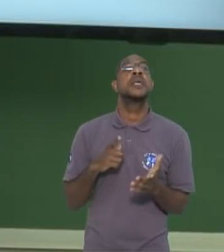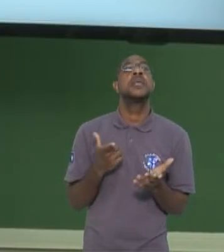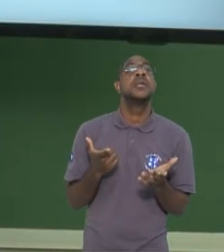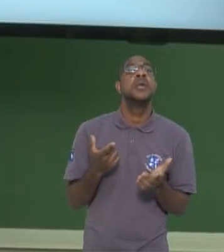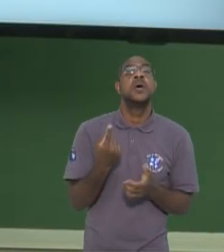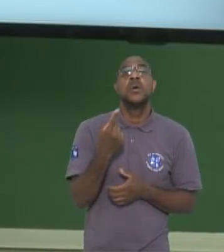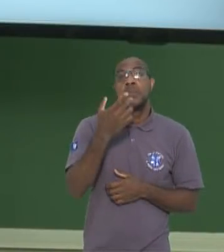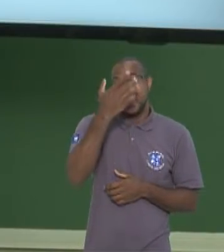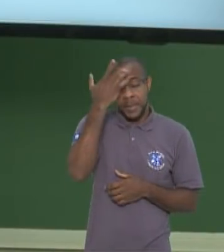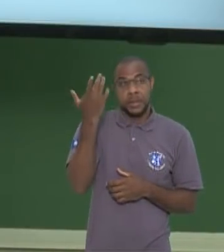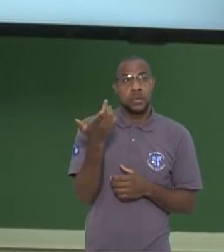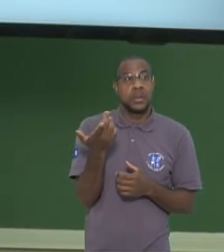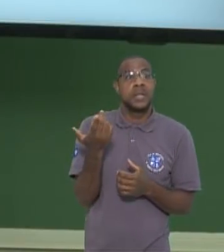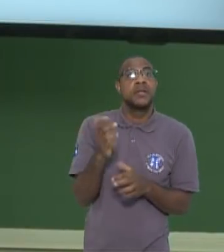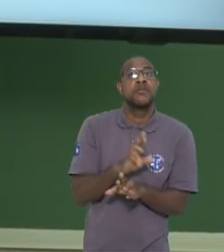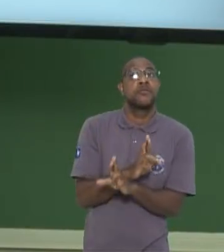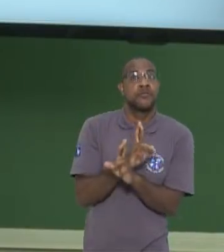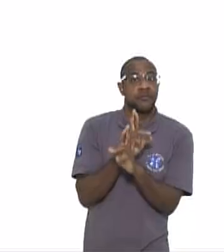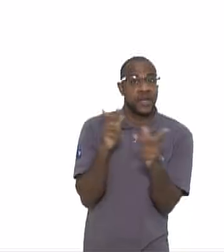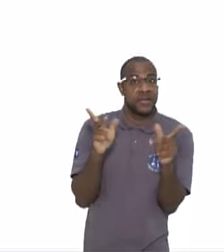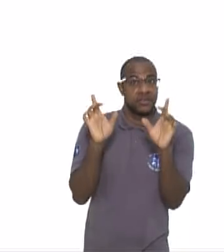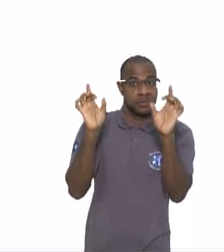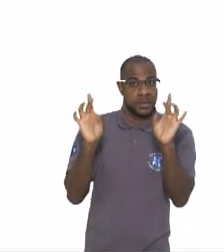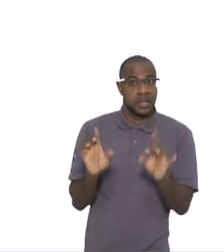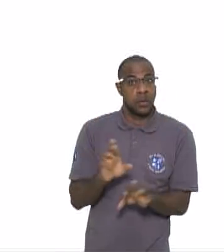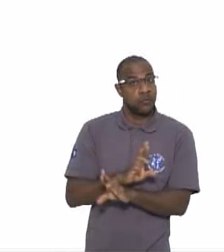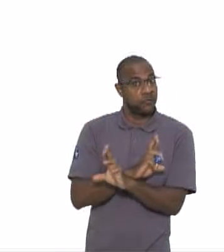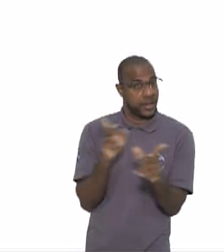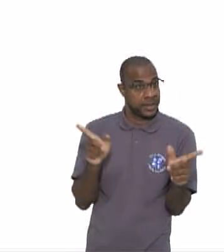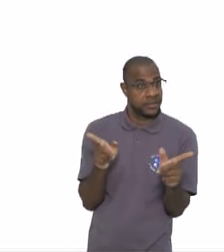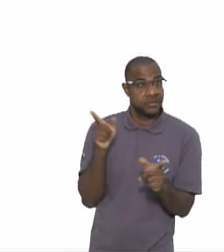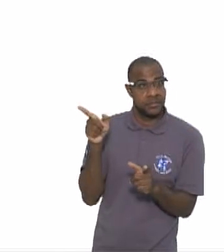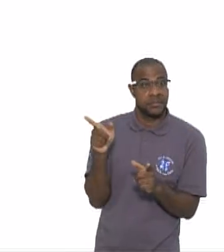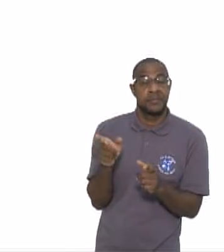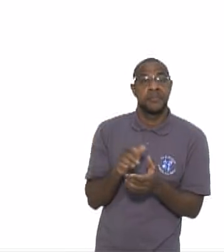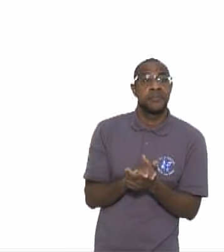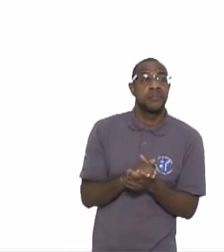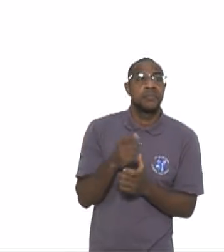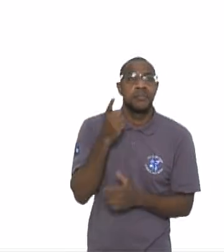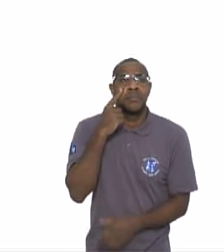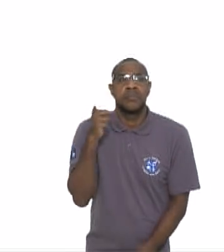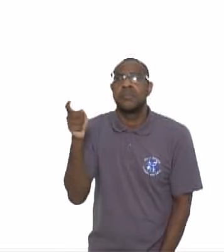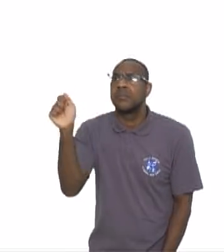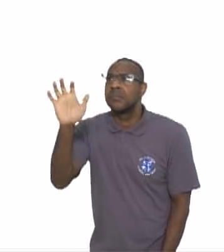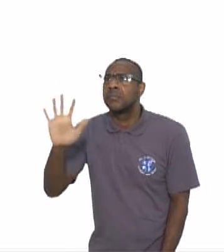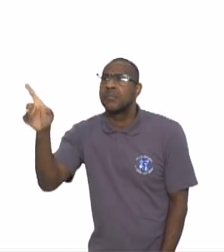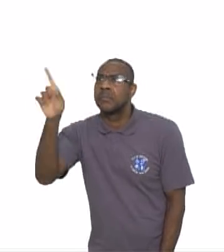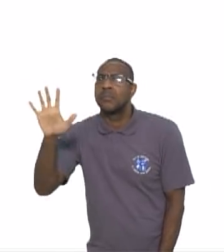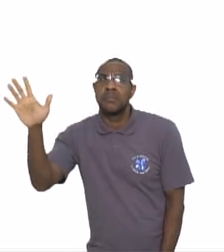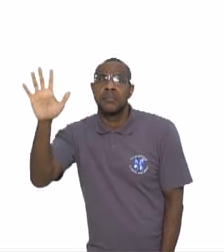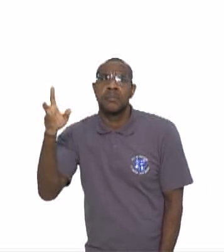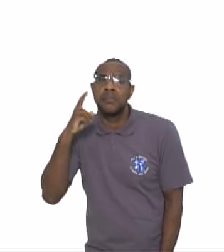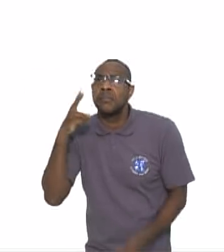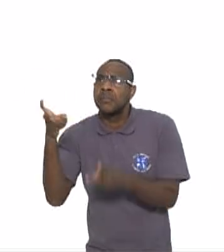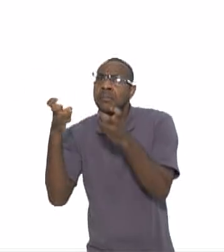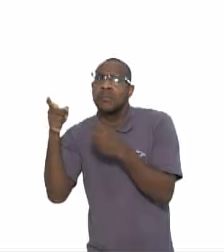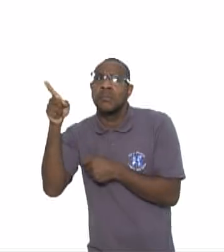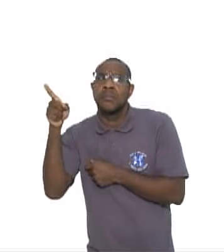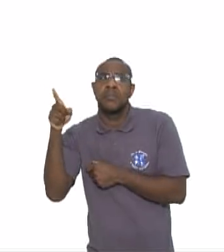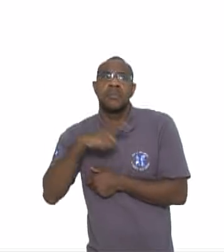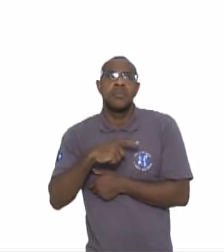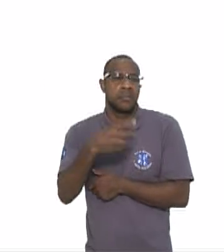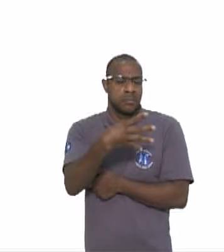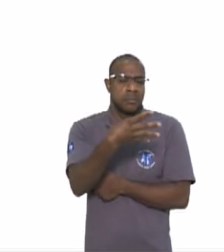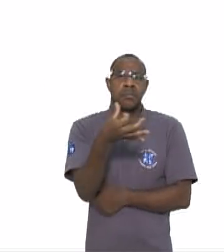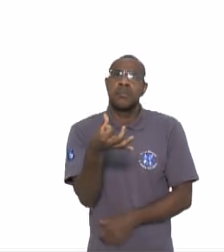síndrome de Down, tá? Essa aqui de vez em quando aparece, então vamos falar sobre ela também. Vocês estão vendo o cariótipo dessa pessoa aqui? Se vocês olharem, tem